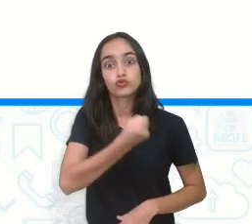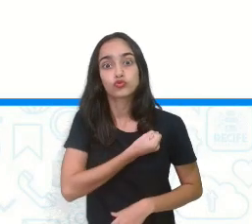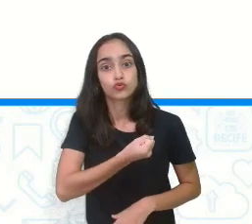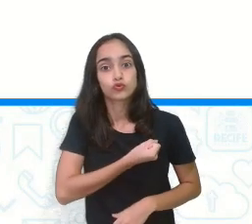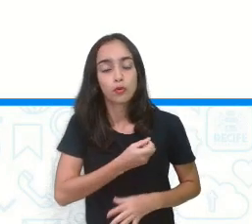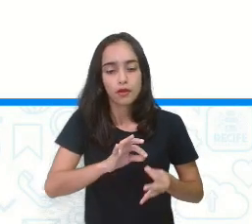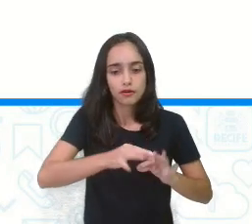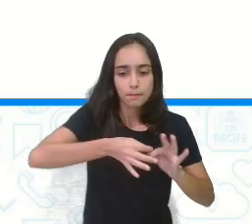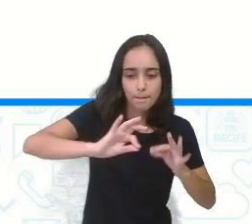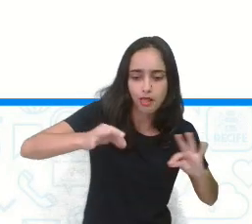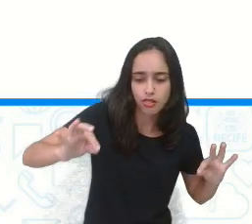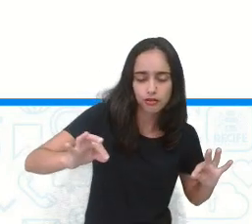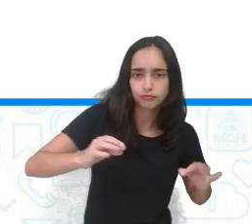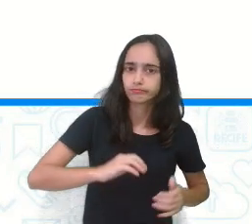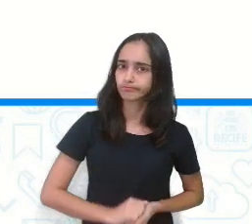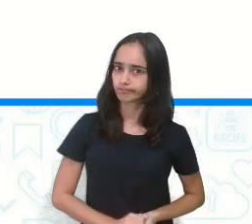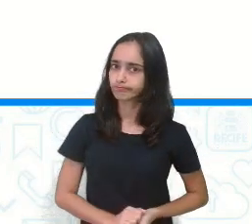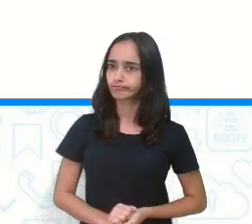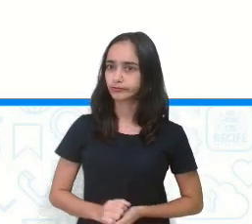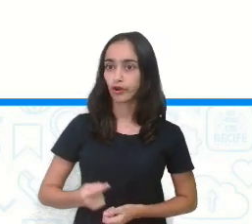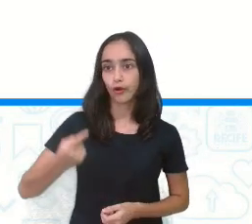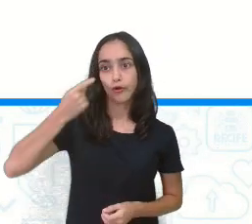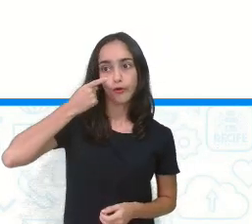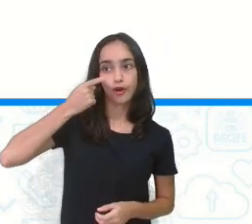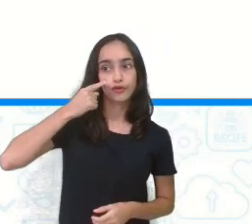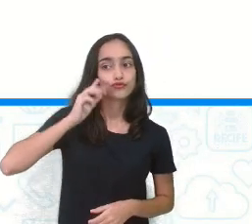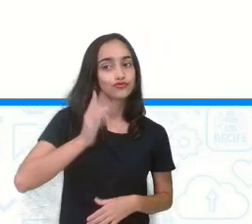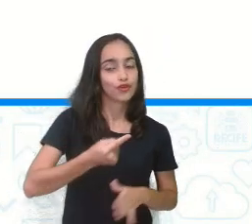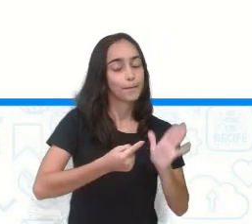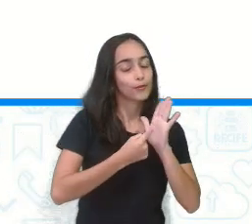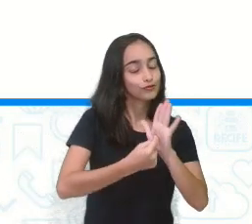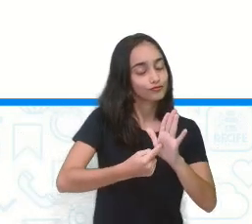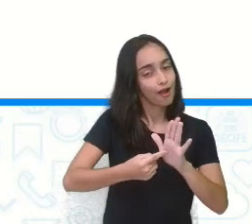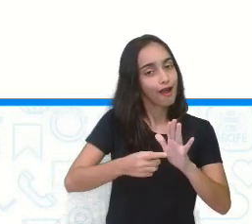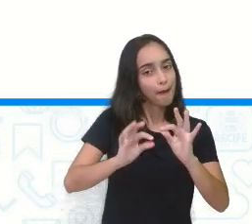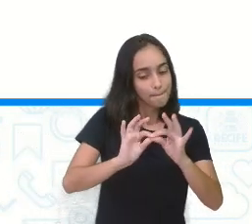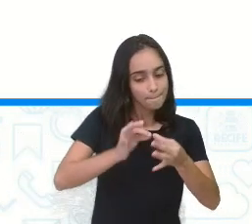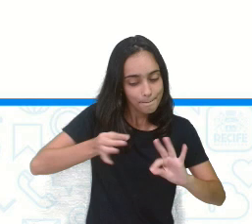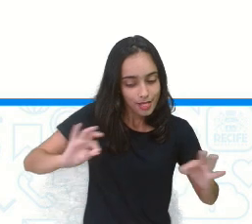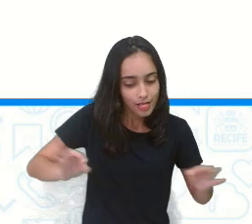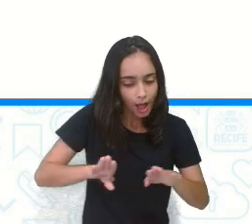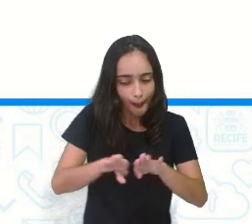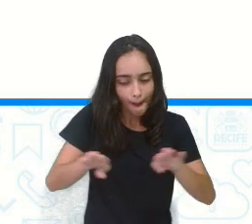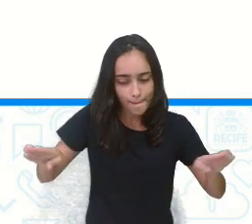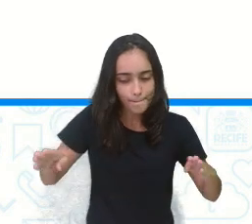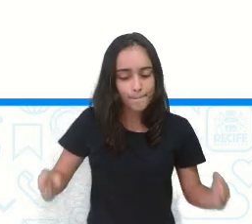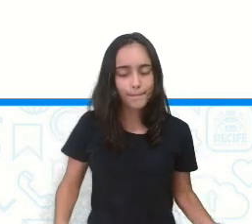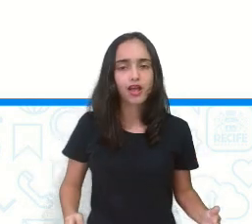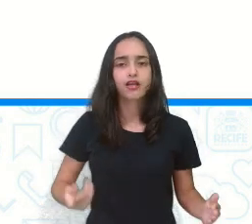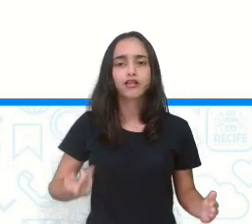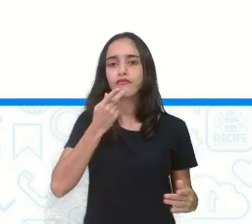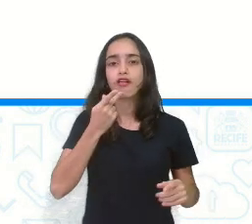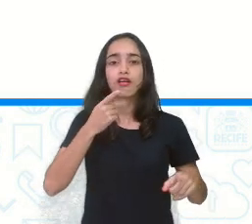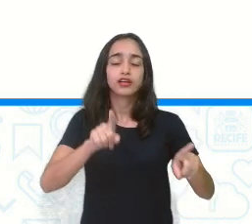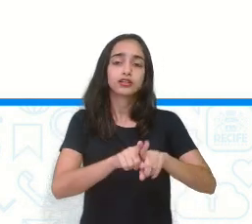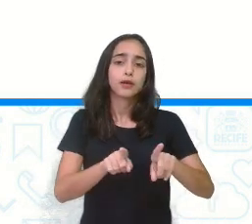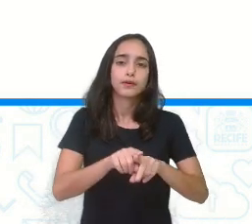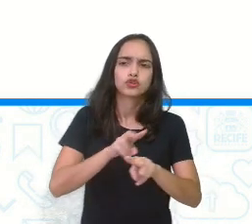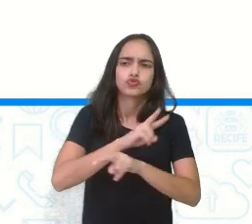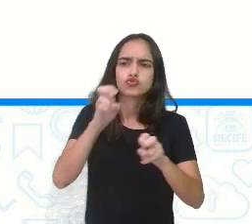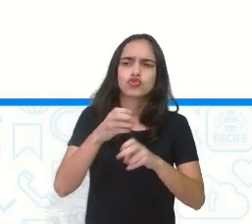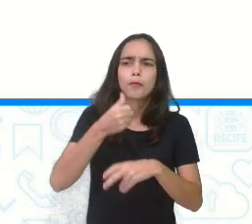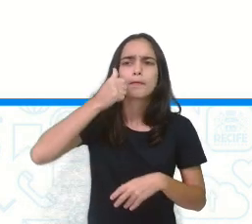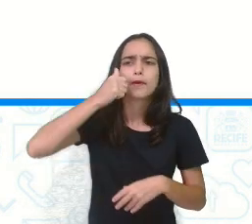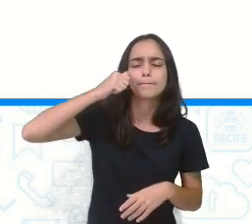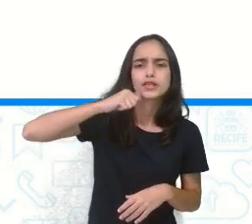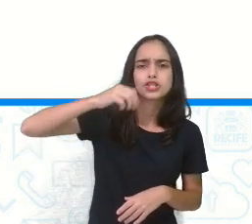enquanto medida? Eu medi aqui o comprimento da mesa, eu falei, né, do comprimento da menina. Em que